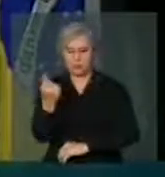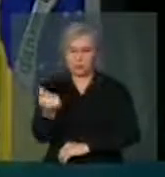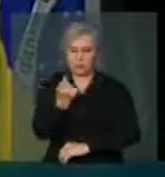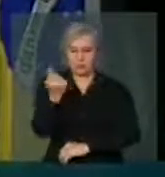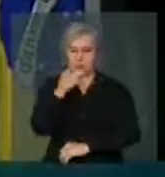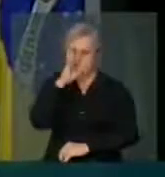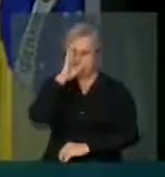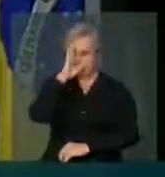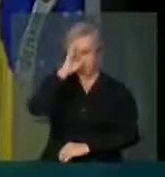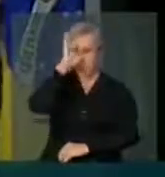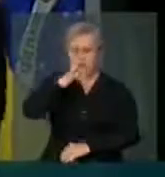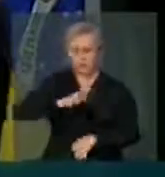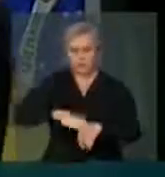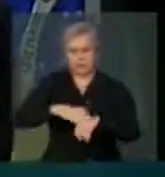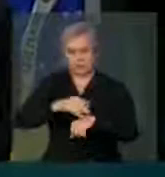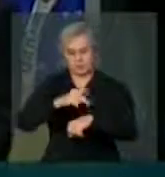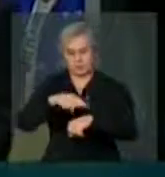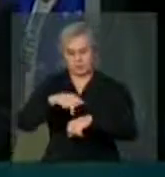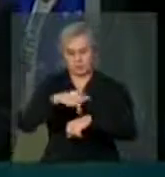prioridade desse partido.